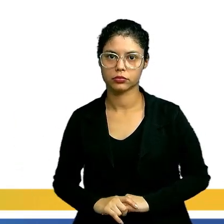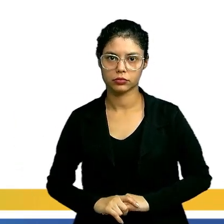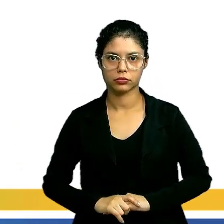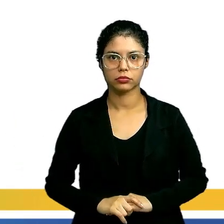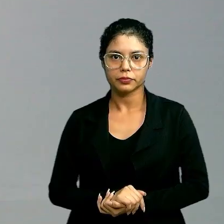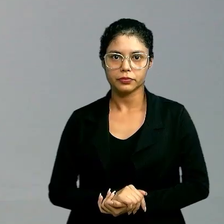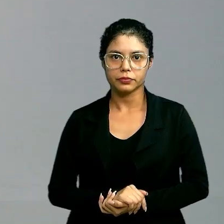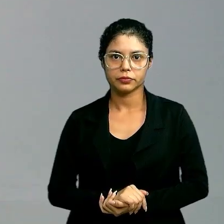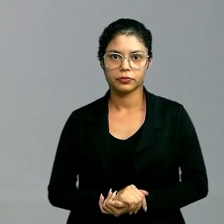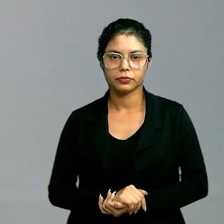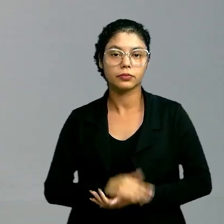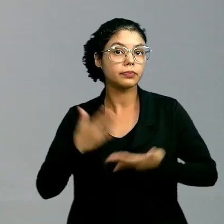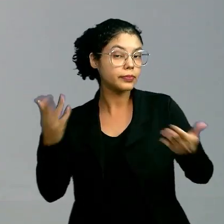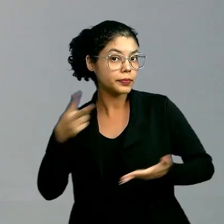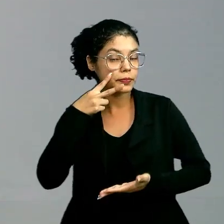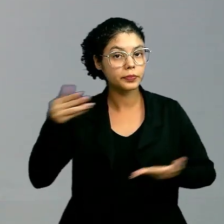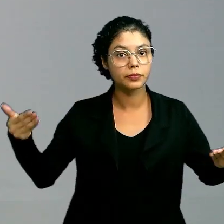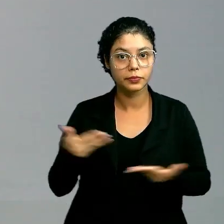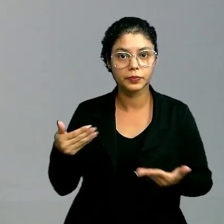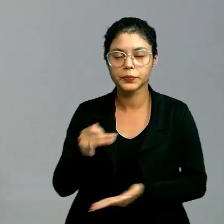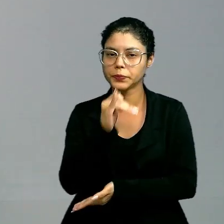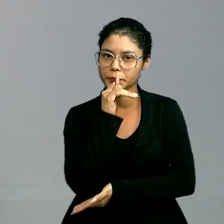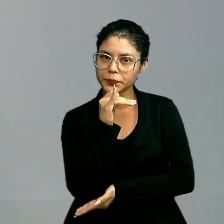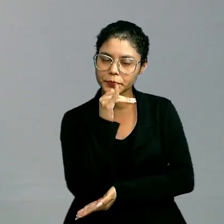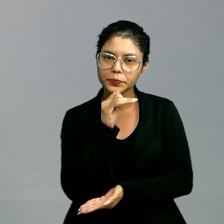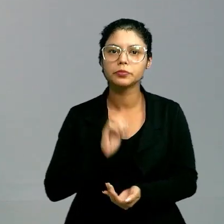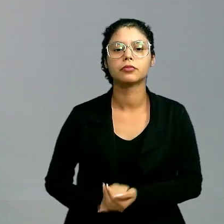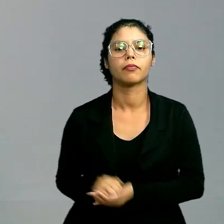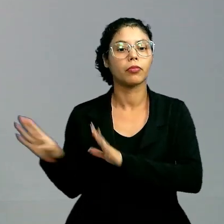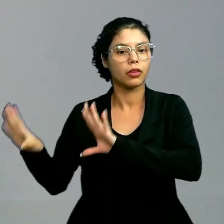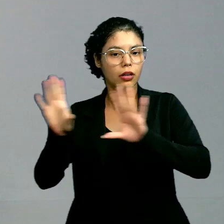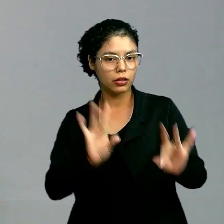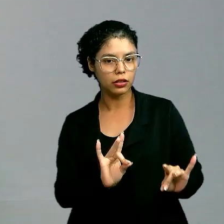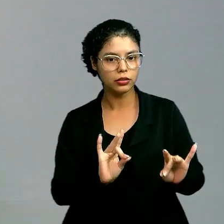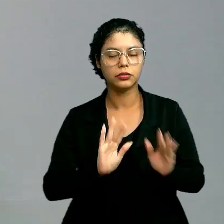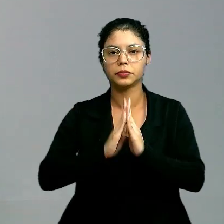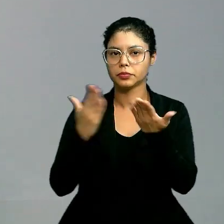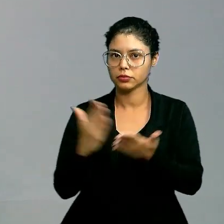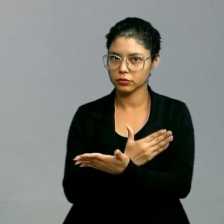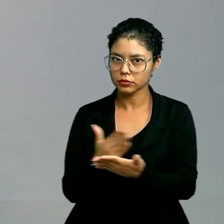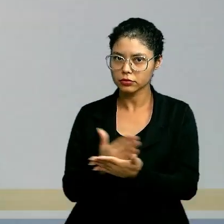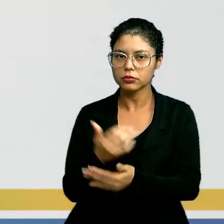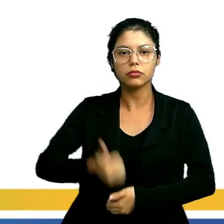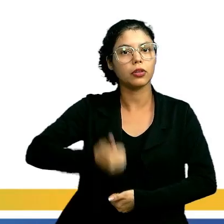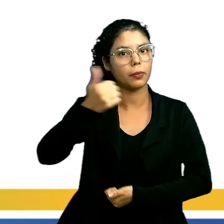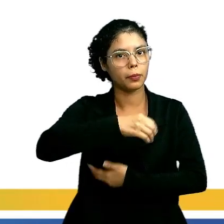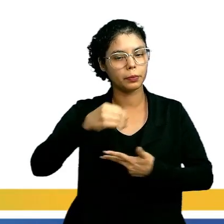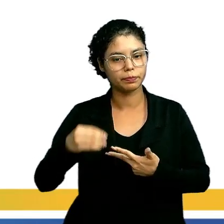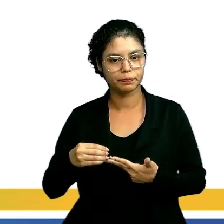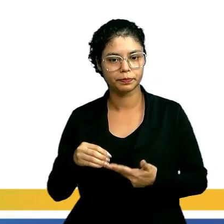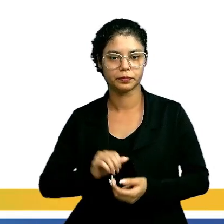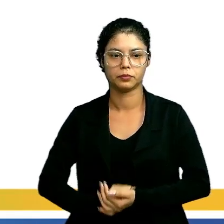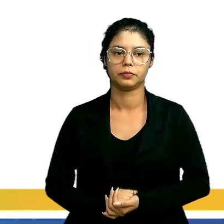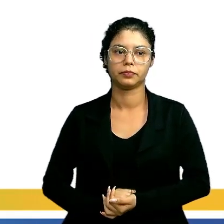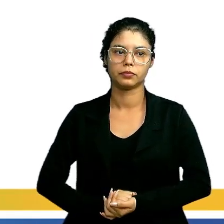quadrado. Vejamos agora algum exemplo que nos traz no nosso livro do A Prova Enem.